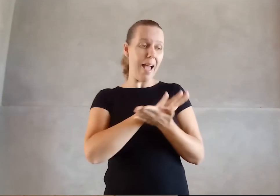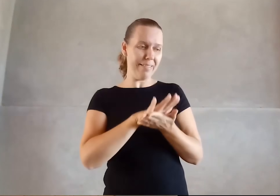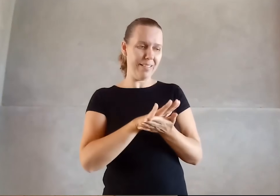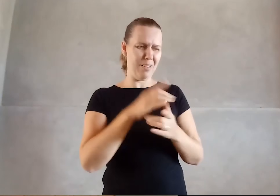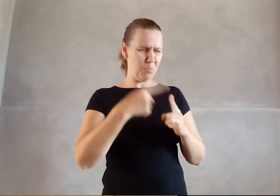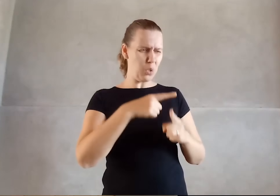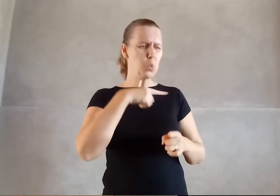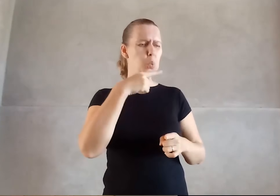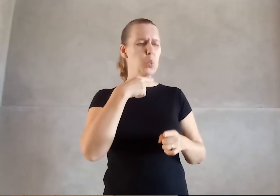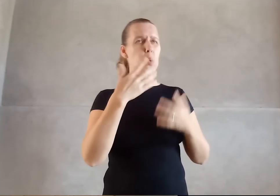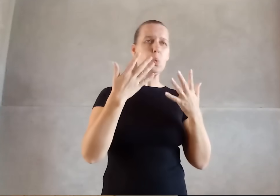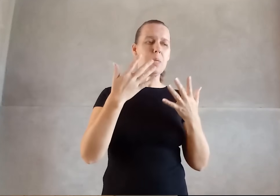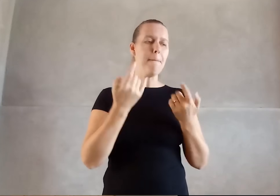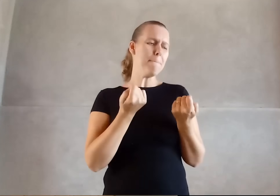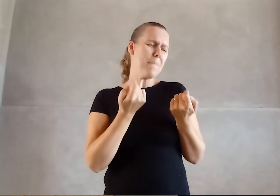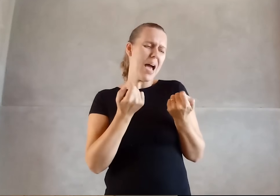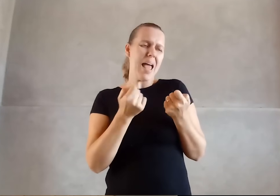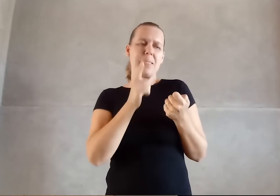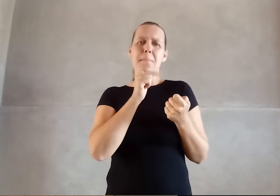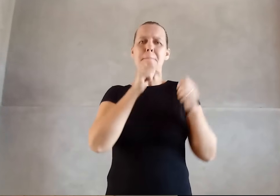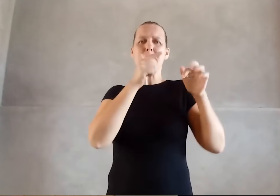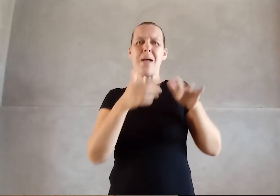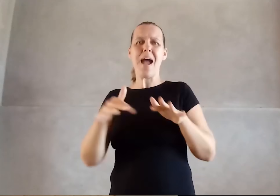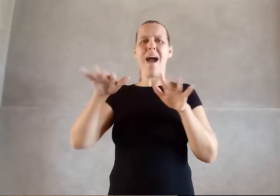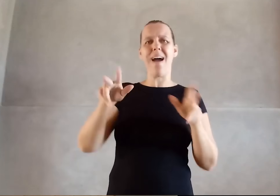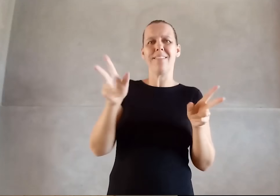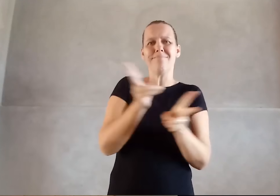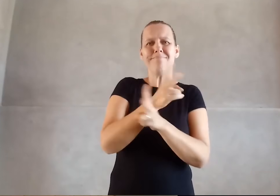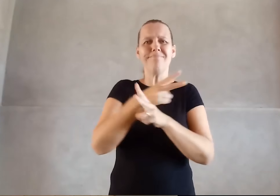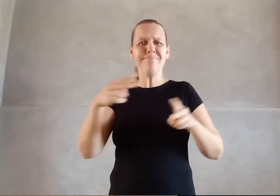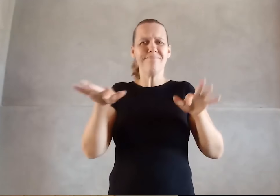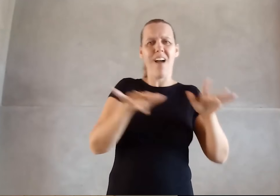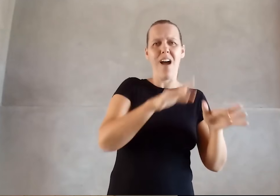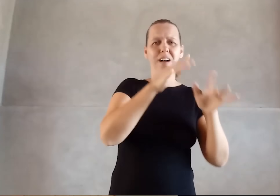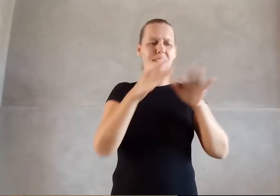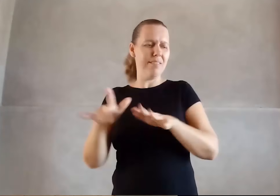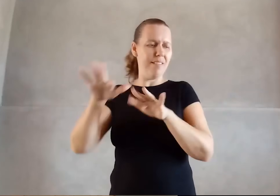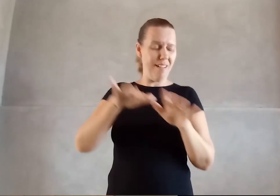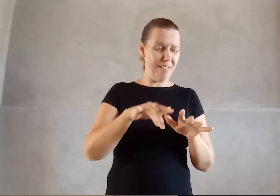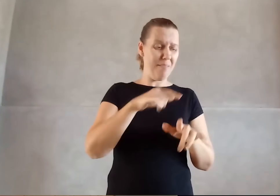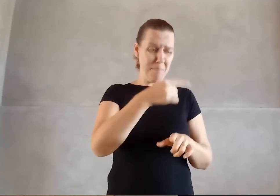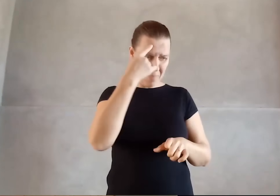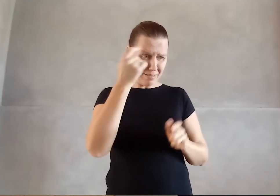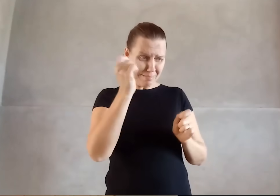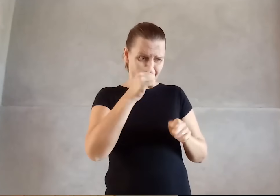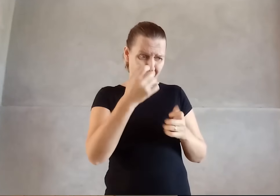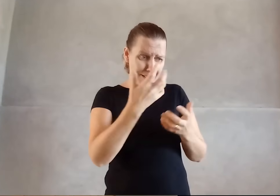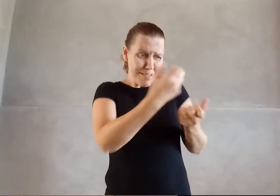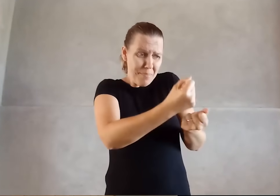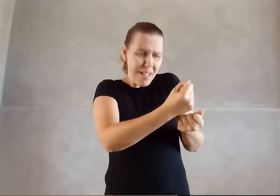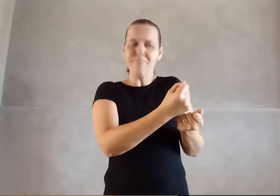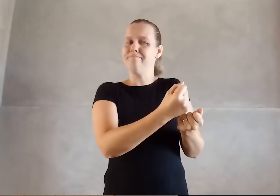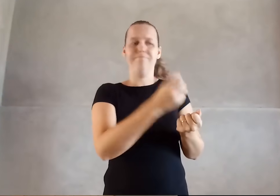Peça, porém, com fé, sem duvidar, pois aquele que duvida é semelhante às ondas do mar, levada